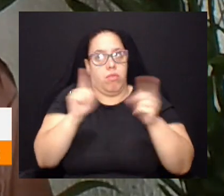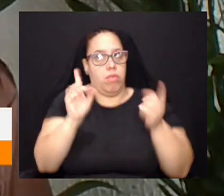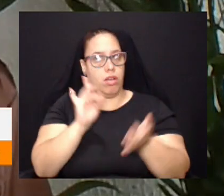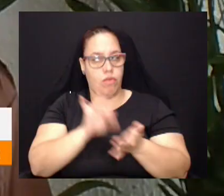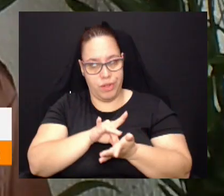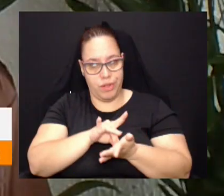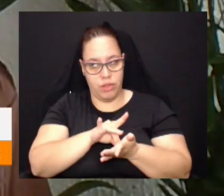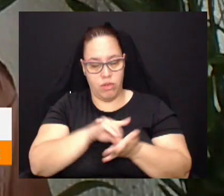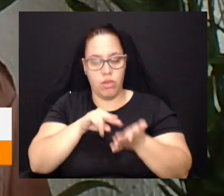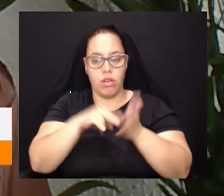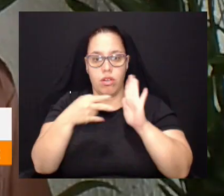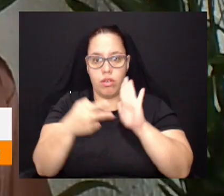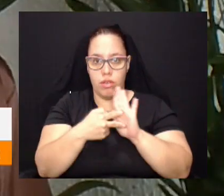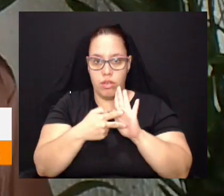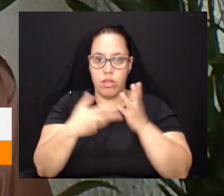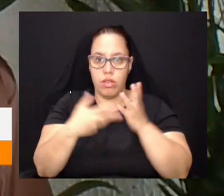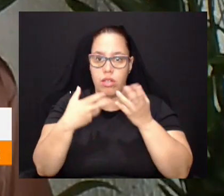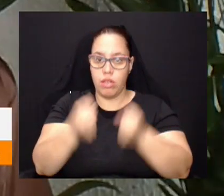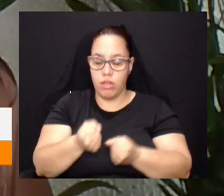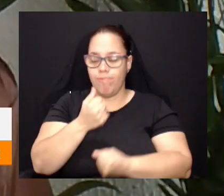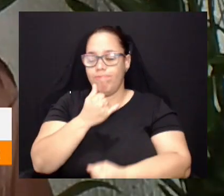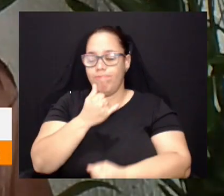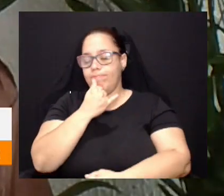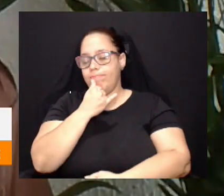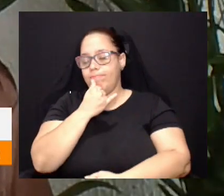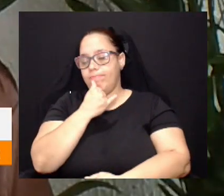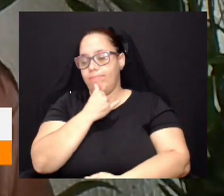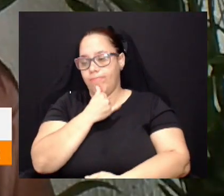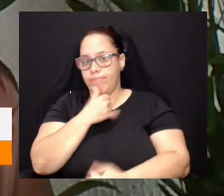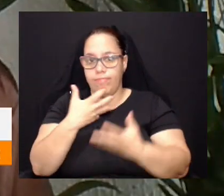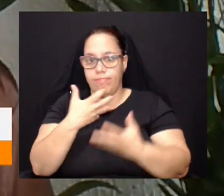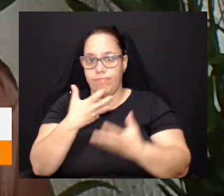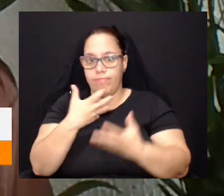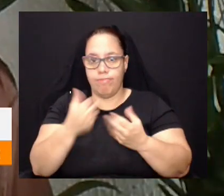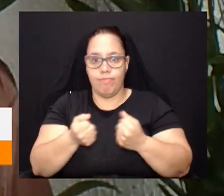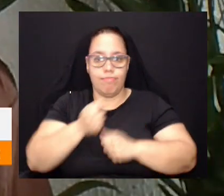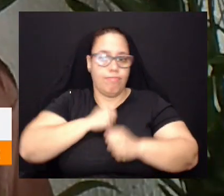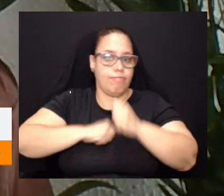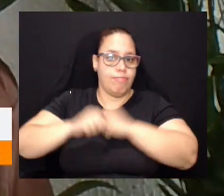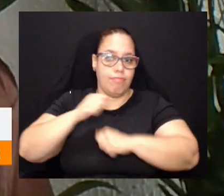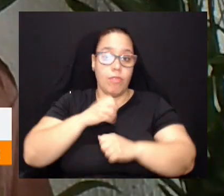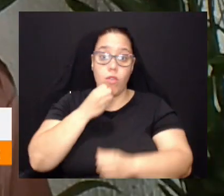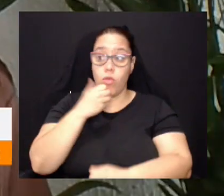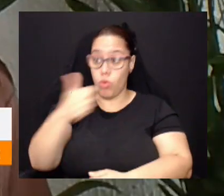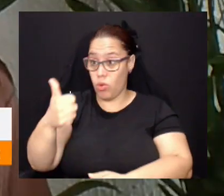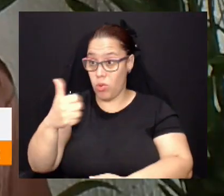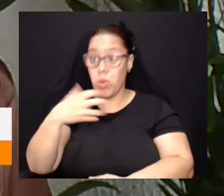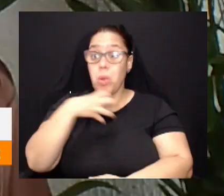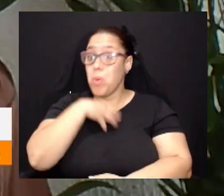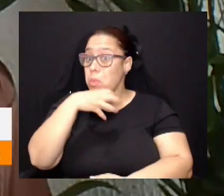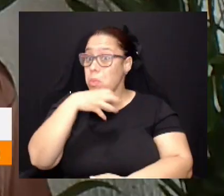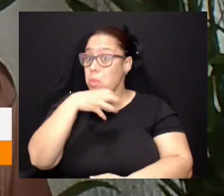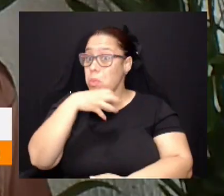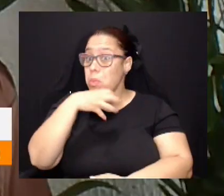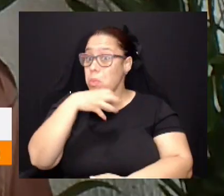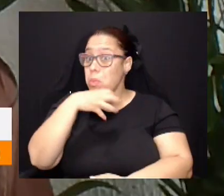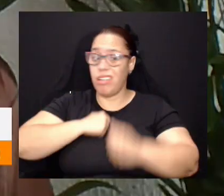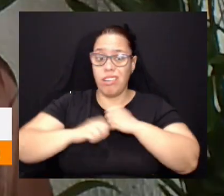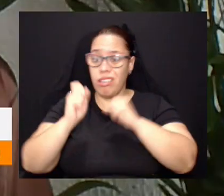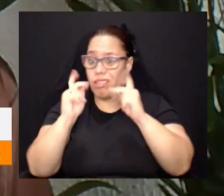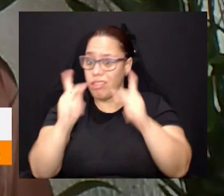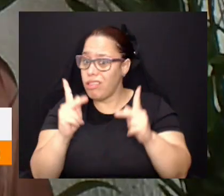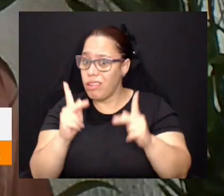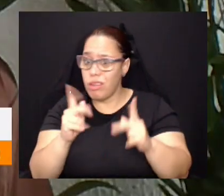sentido? É acolher a tristeza, é acolher a ansiedade, tudo bem sentir ansiedade, tudo bem sentir